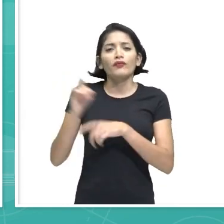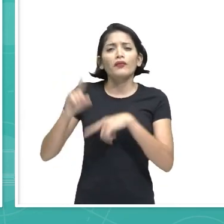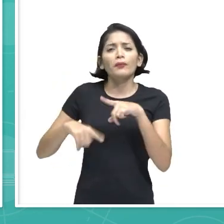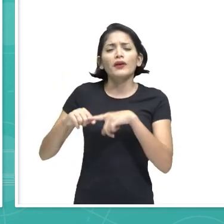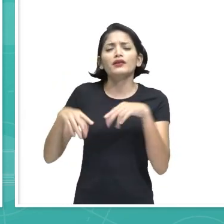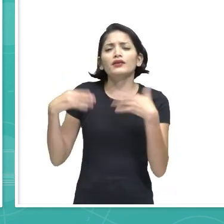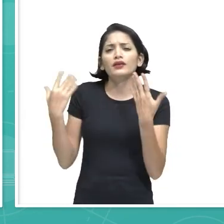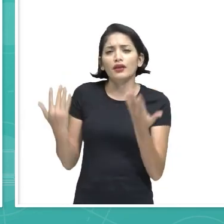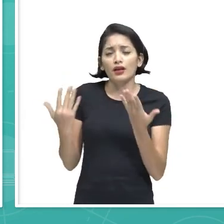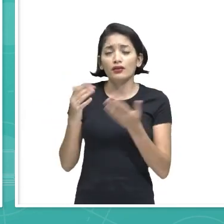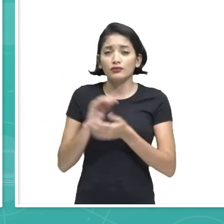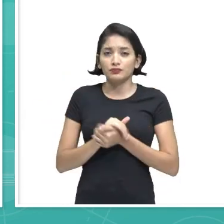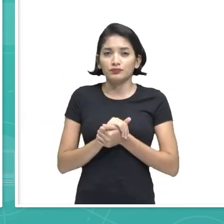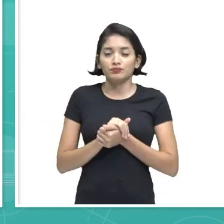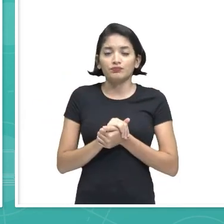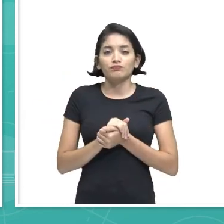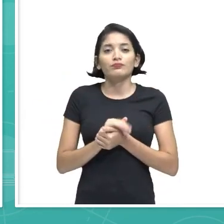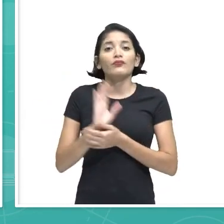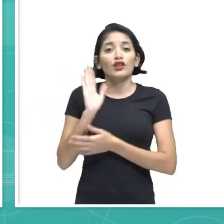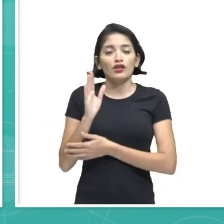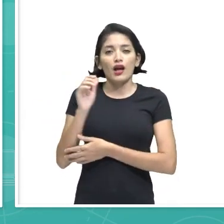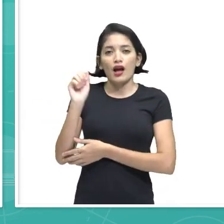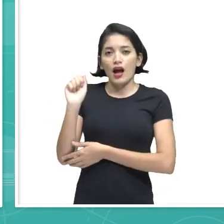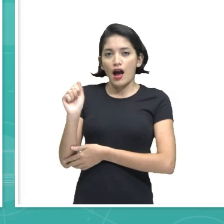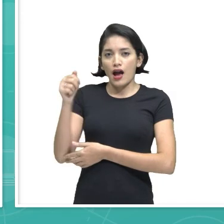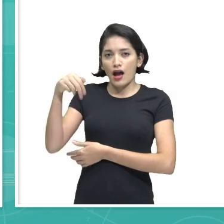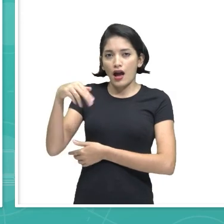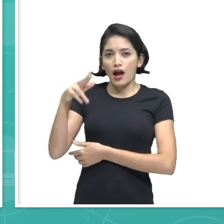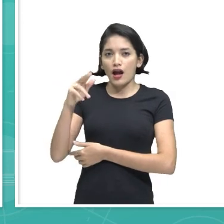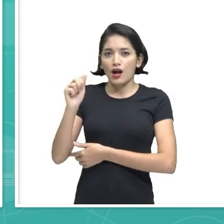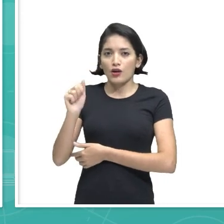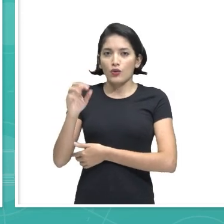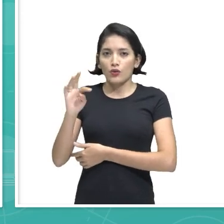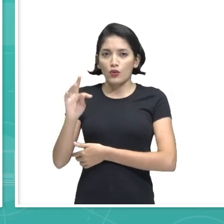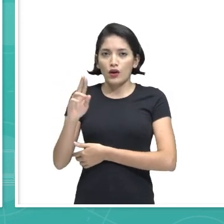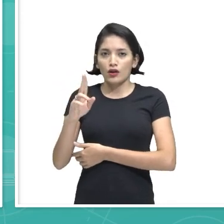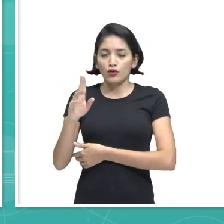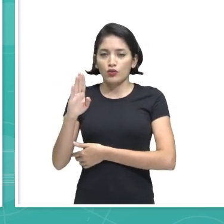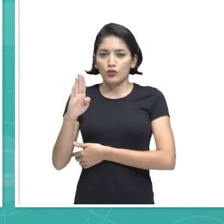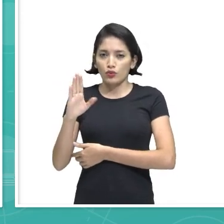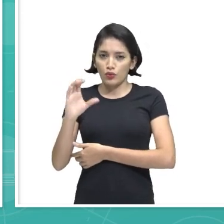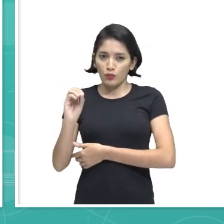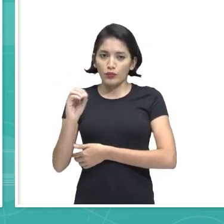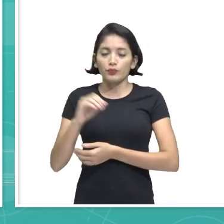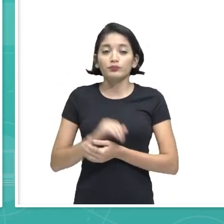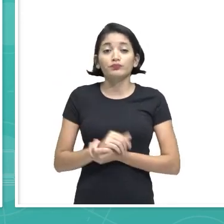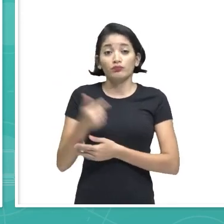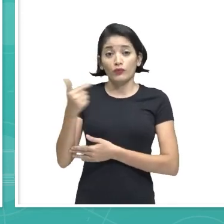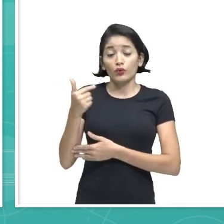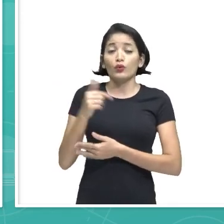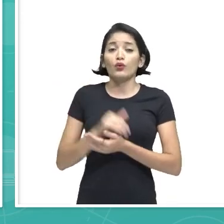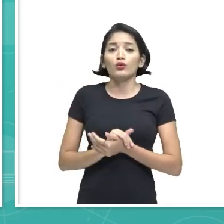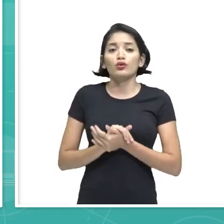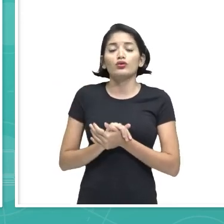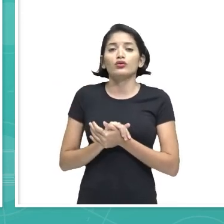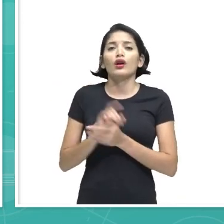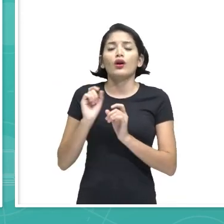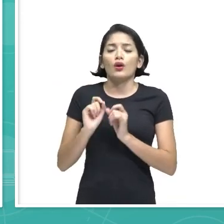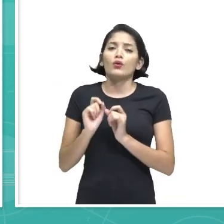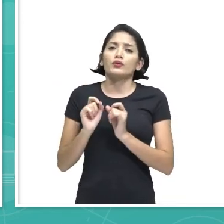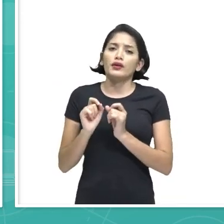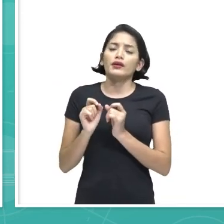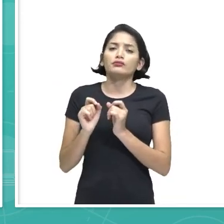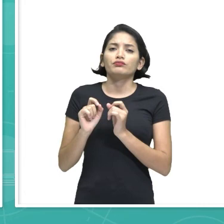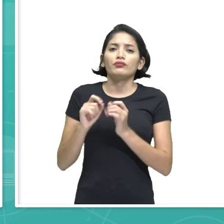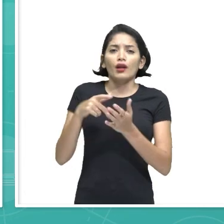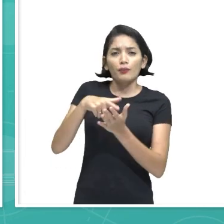equipamento? Já digo para vocês que é o aquatubo. 2. Ginástica realizada no local de trabalho, é